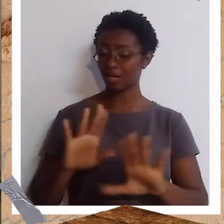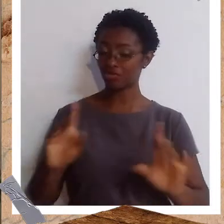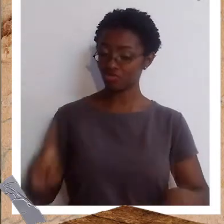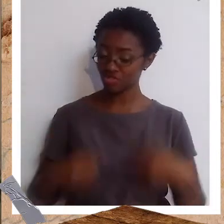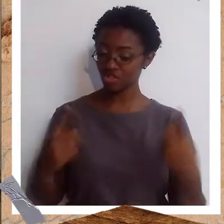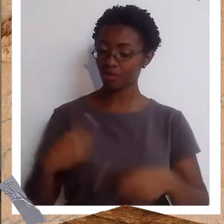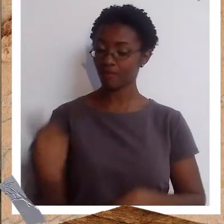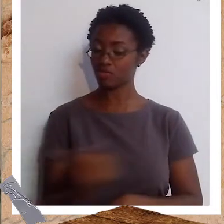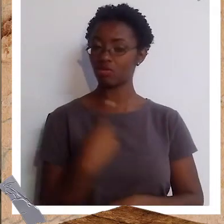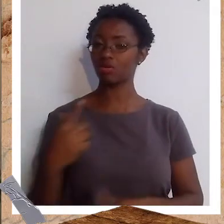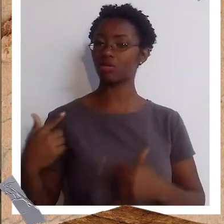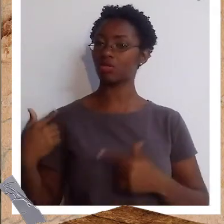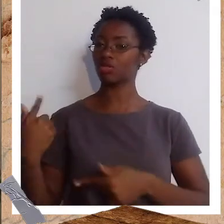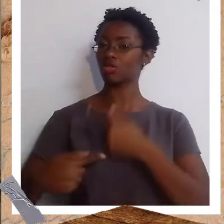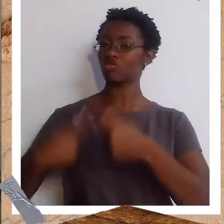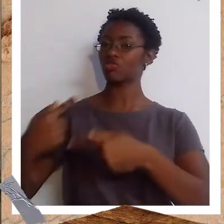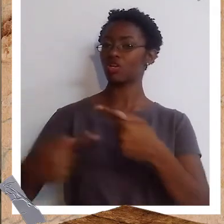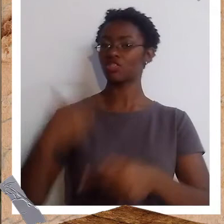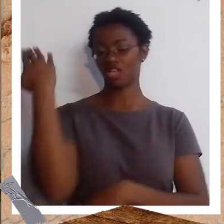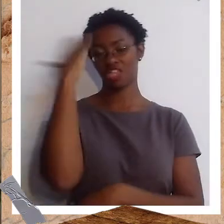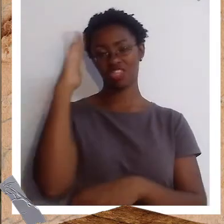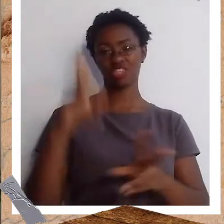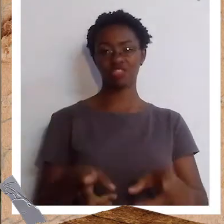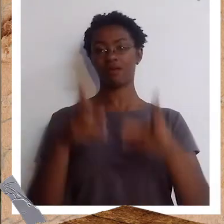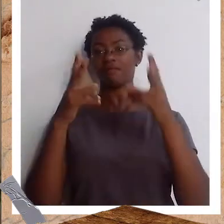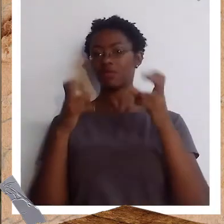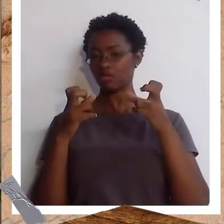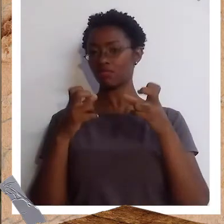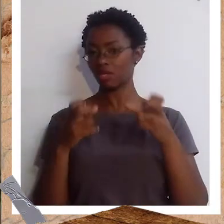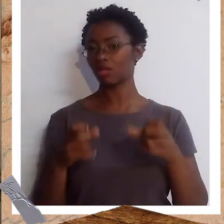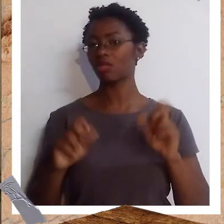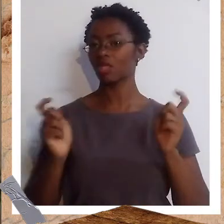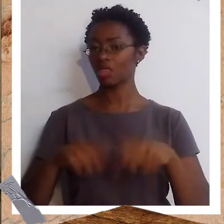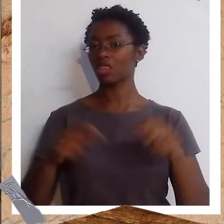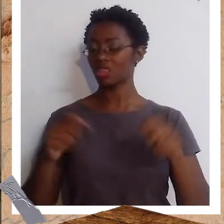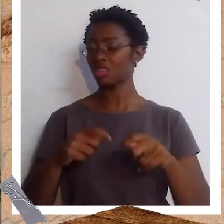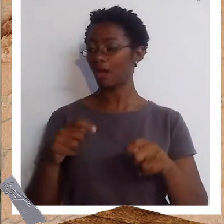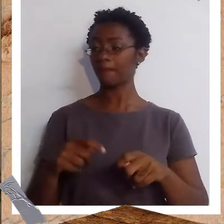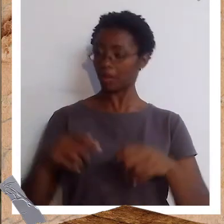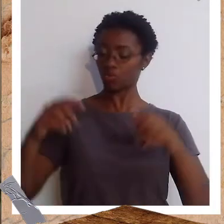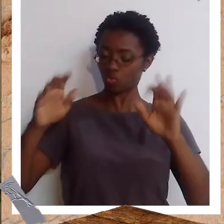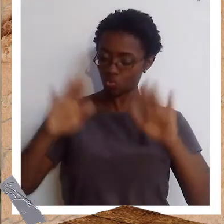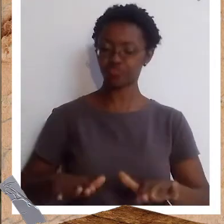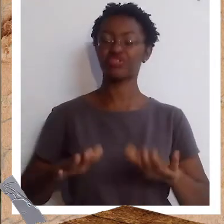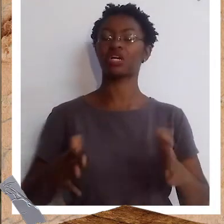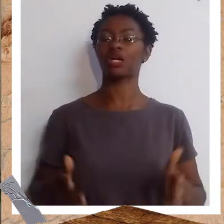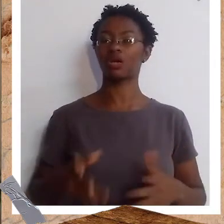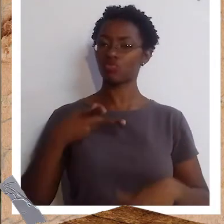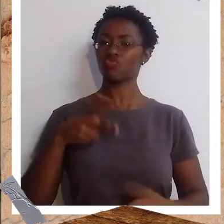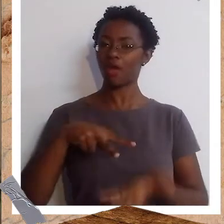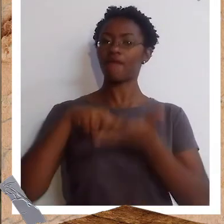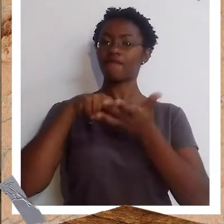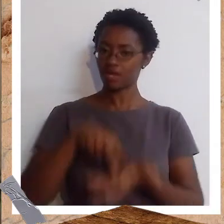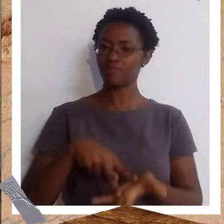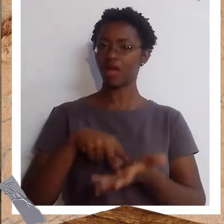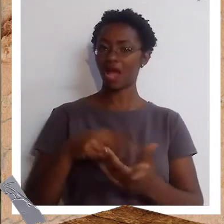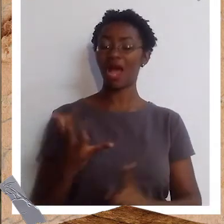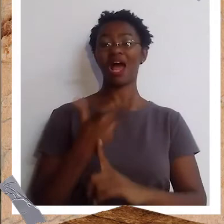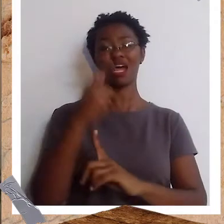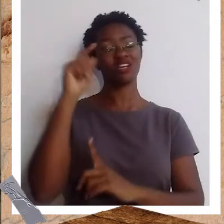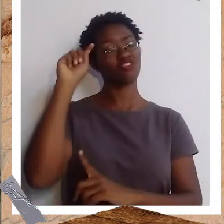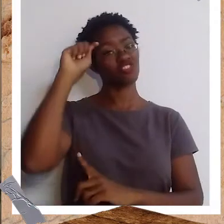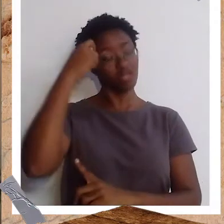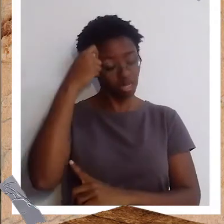de entender que essa onda, na realidade, pode ser um tsunami que veio para ficar. né? Quando falamos de artes negras, estamos falando das